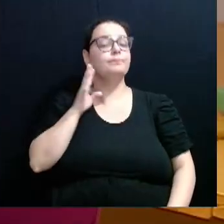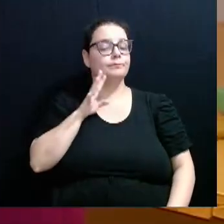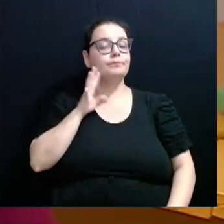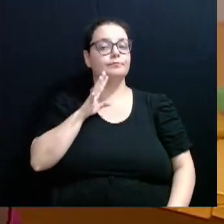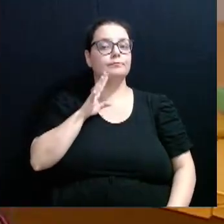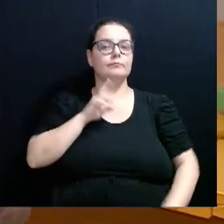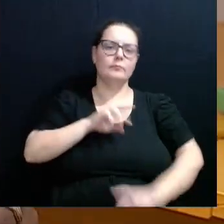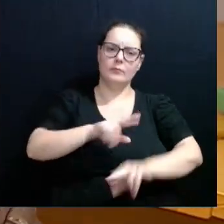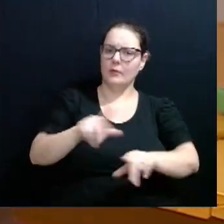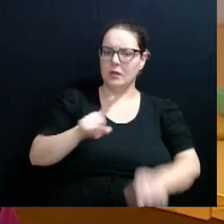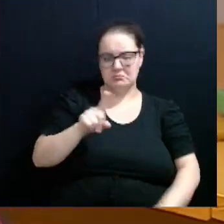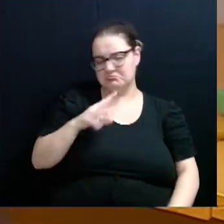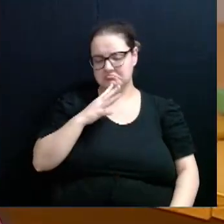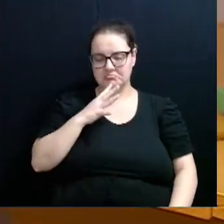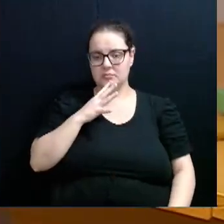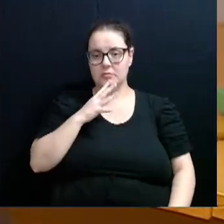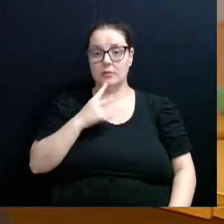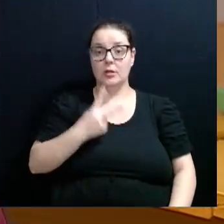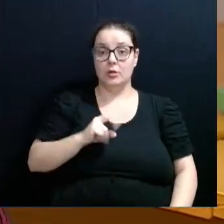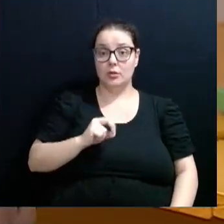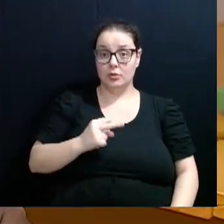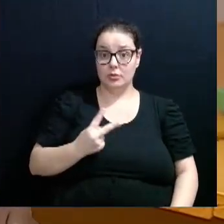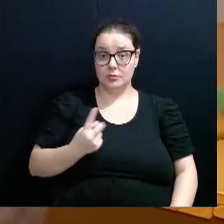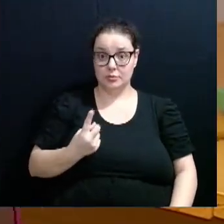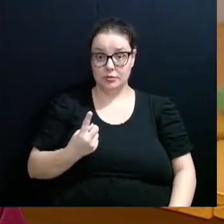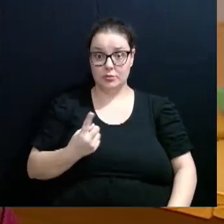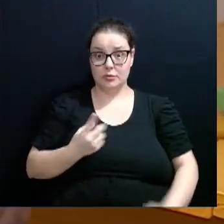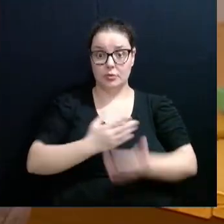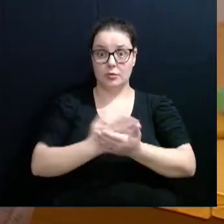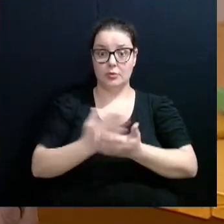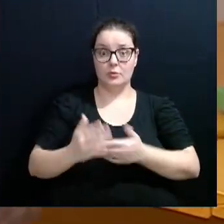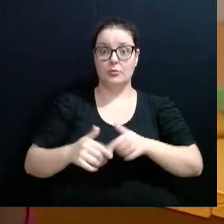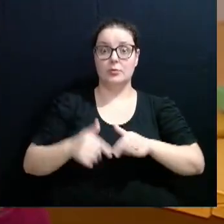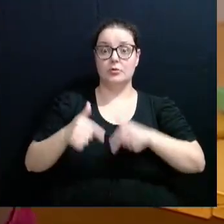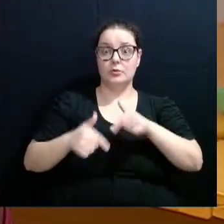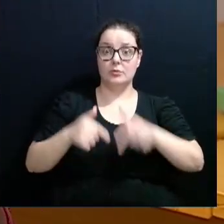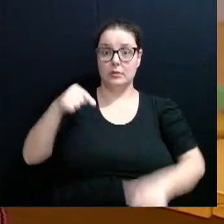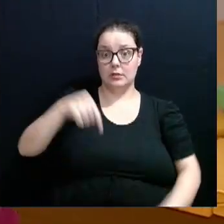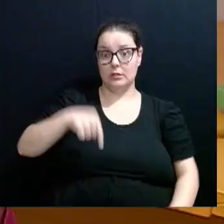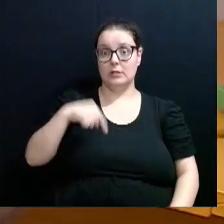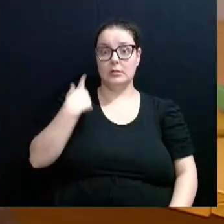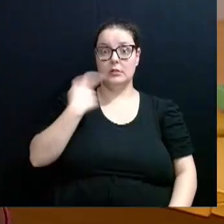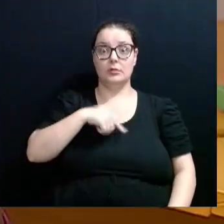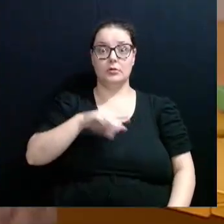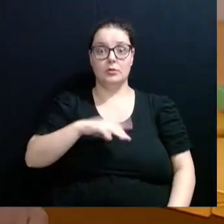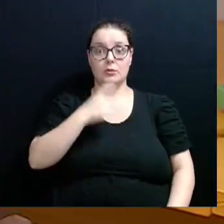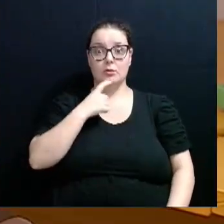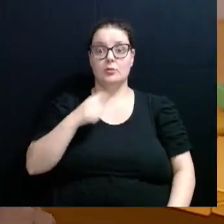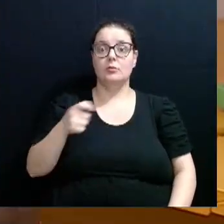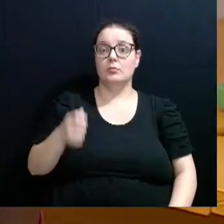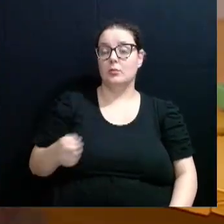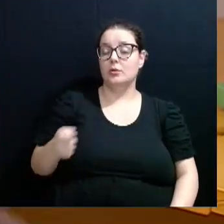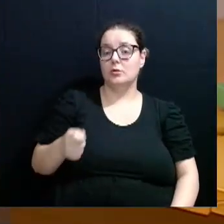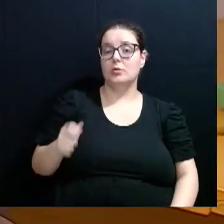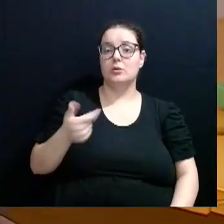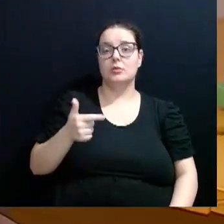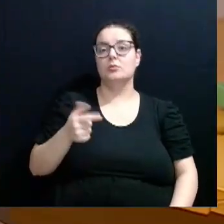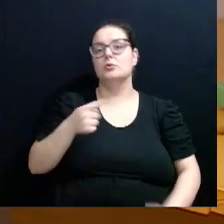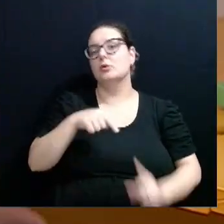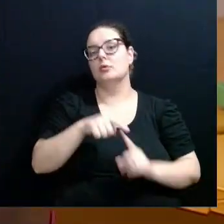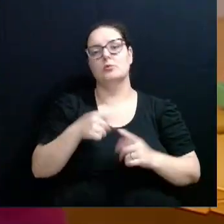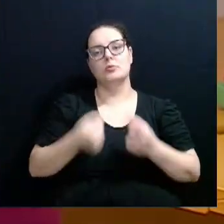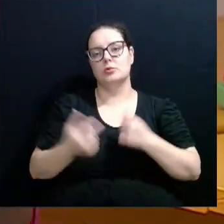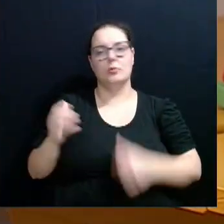Em 2021 começou a atuar aqui na nossa cidade e trata-se de uma associação sem fins lucrativos que atua